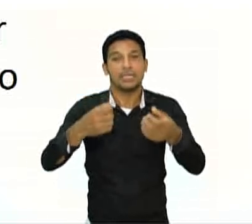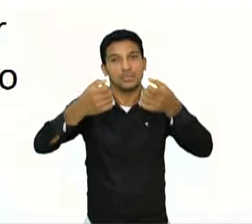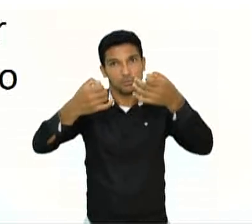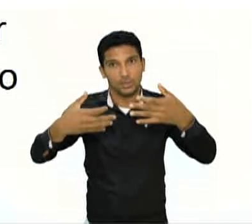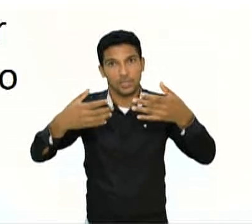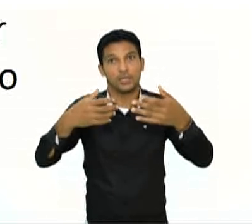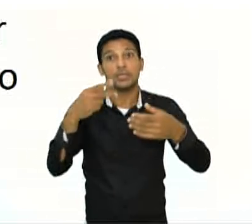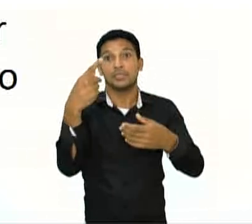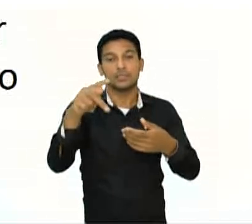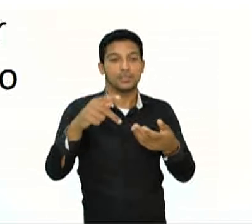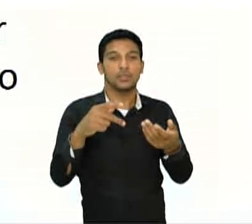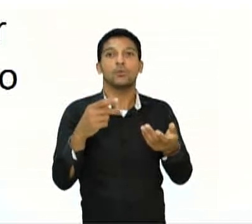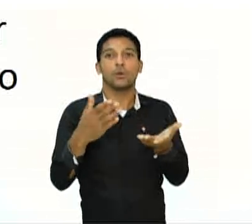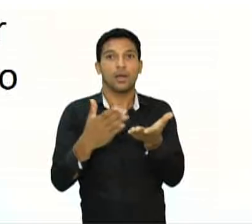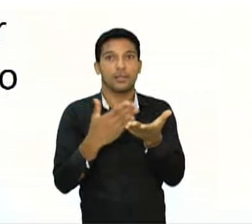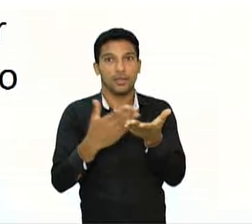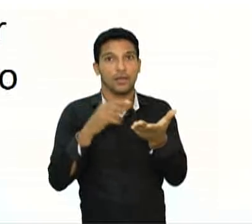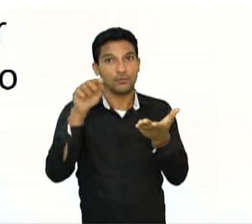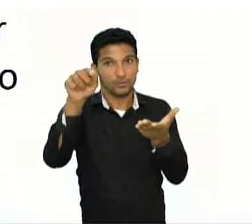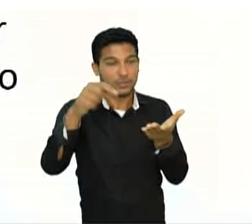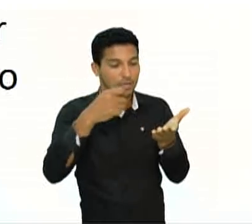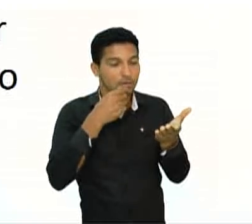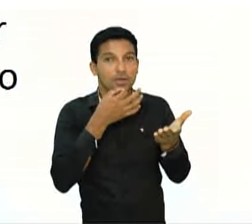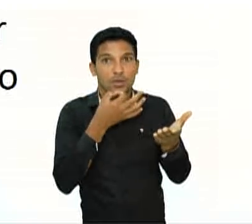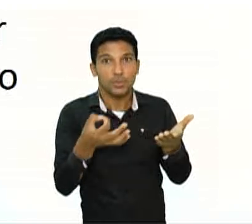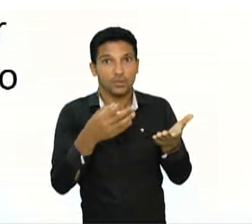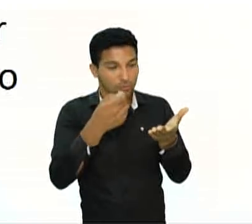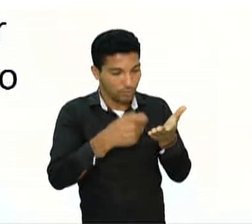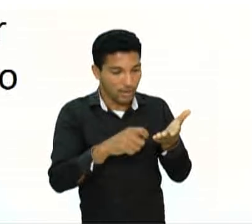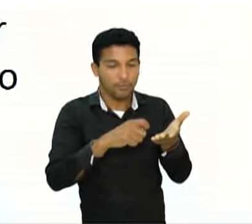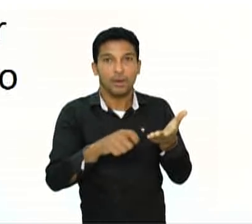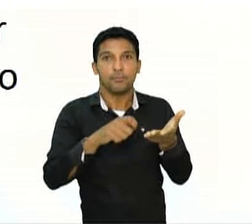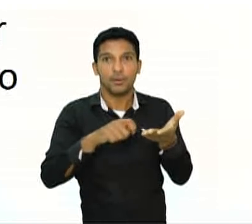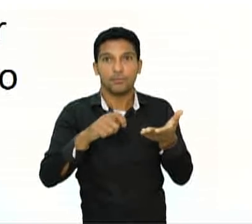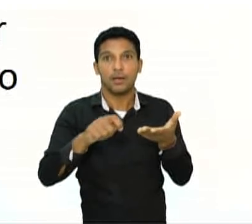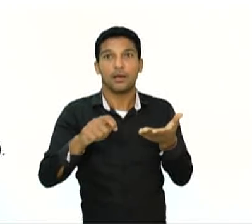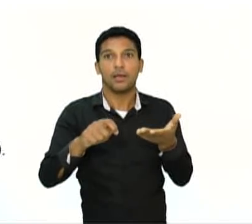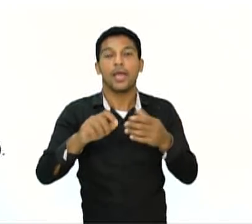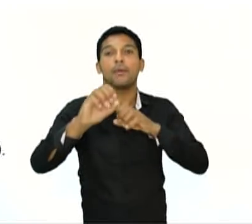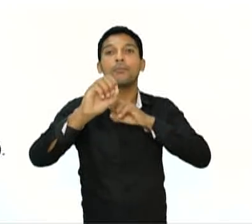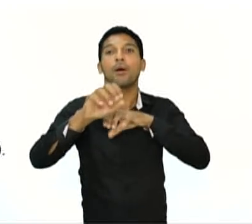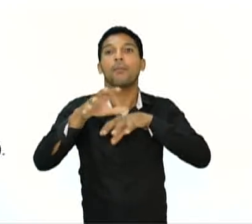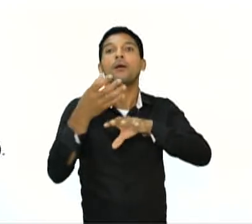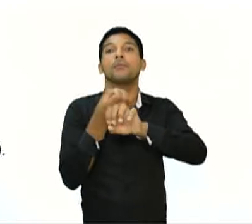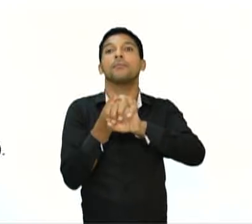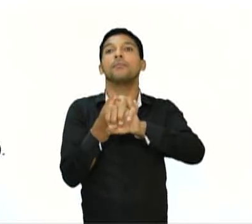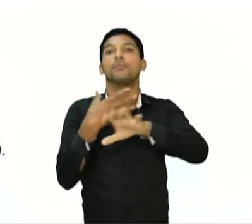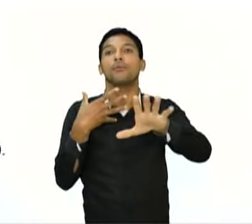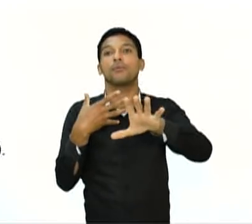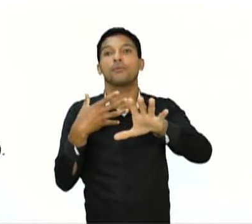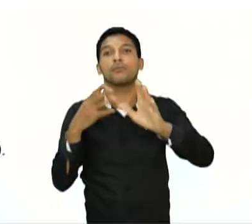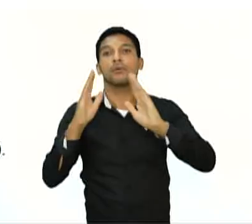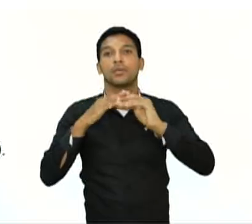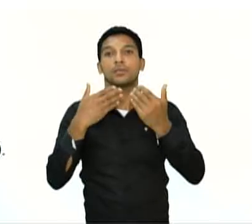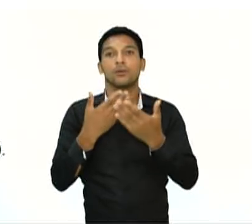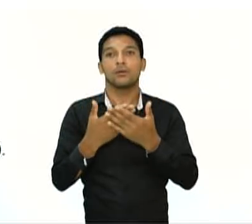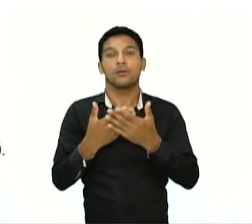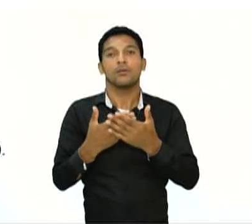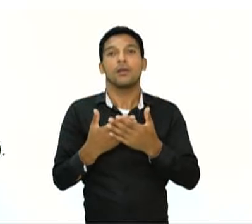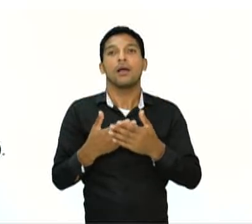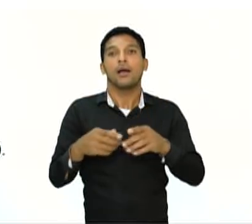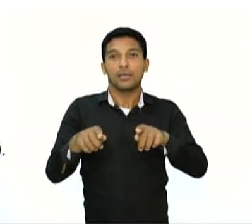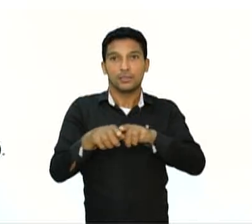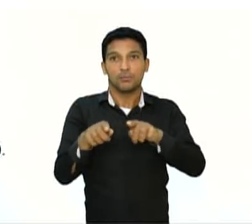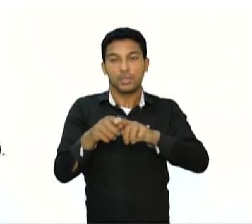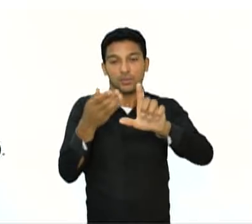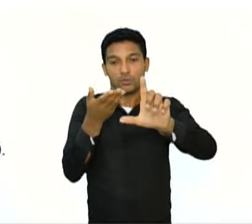você vai perceber que algumas crianças estão descalças. Se você aproximar bem, percebe que elas estão descalças, que dá essa ideia mesmo de crianças